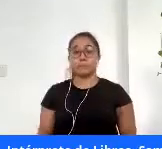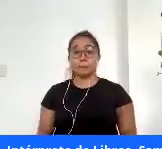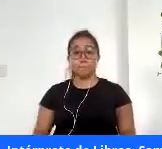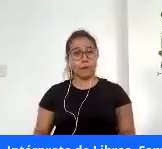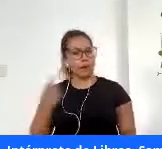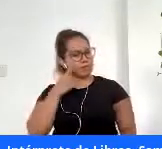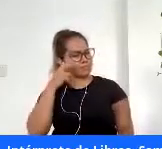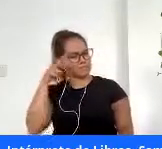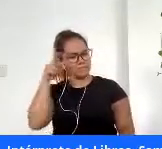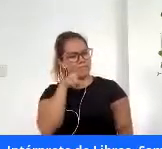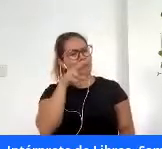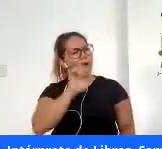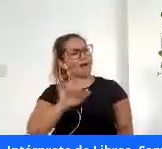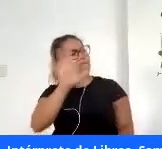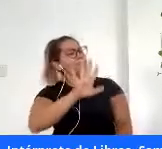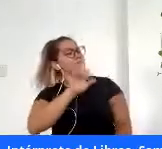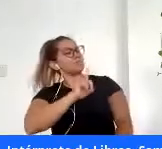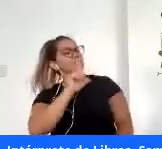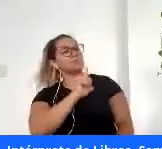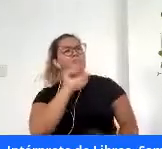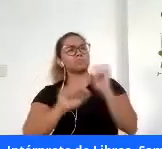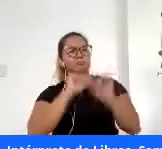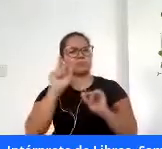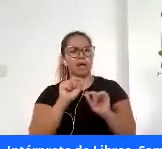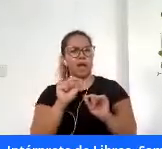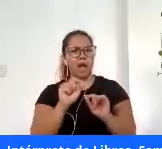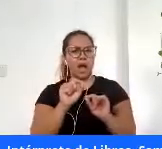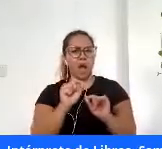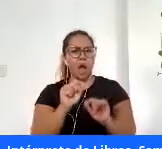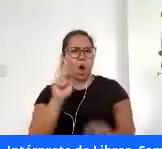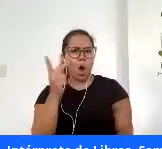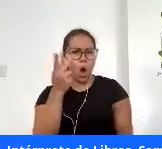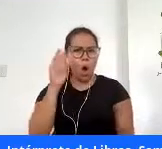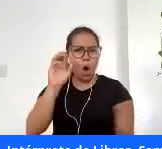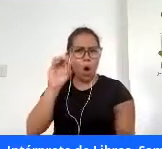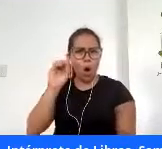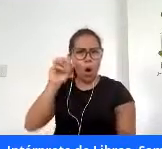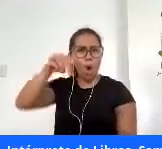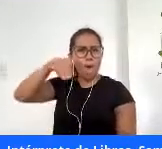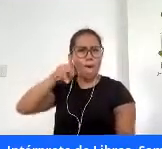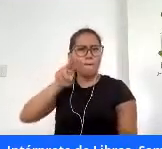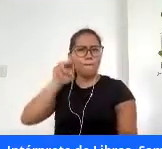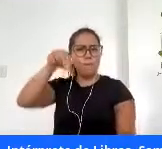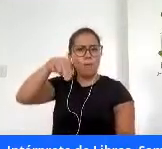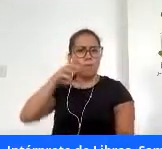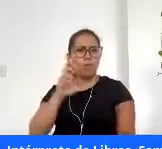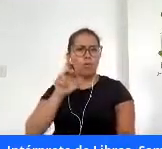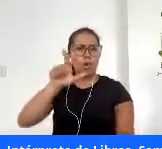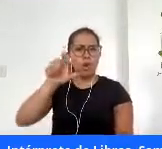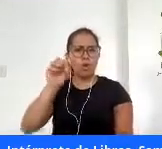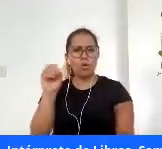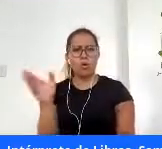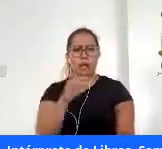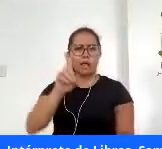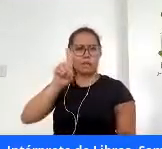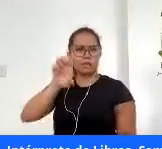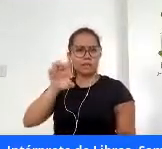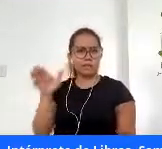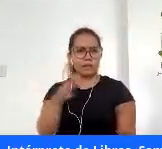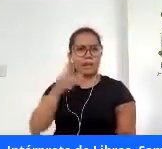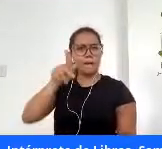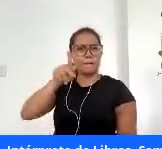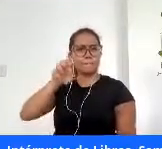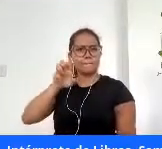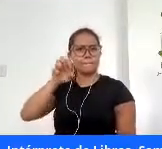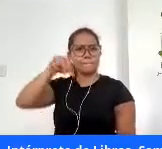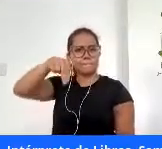consegue montar um homúnculo de Penfield, né, que é justamente a representação do nosso corpo de forma maximizada, baseada